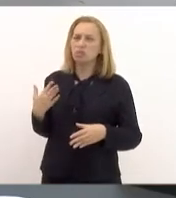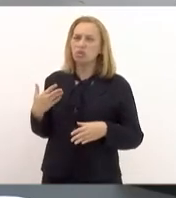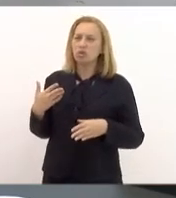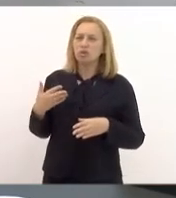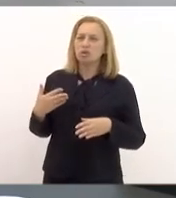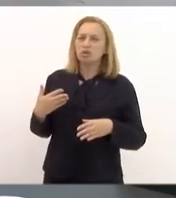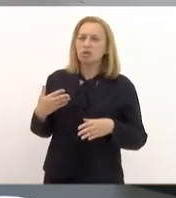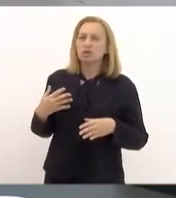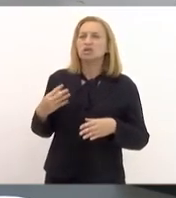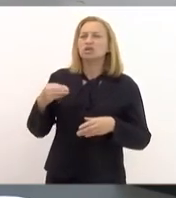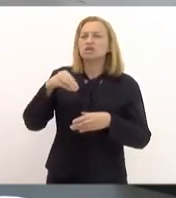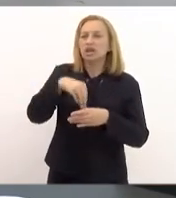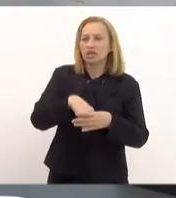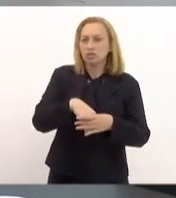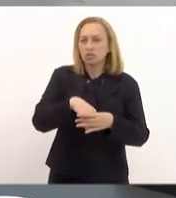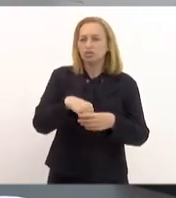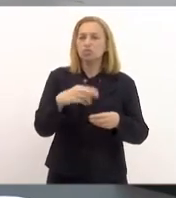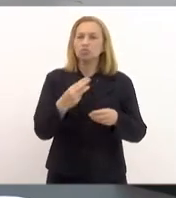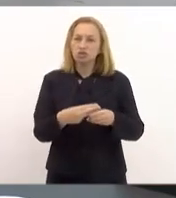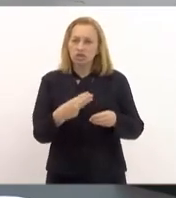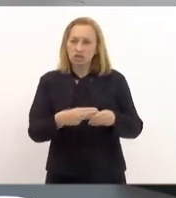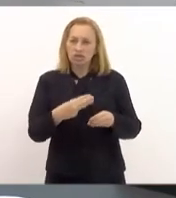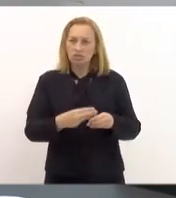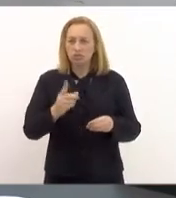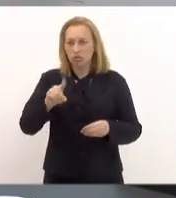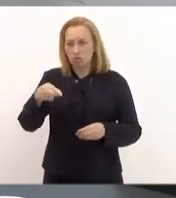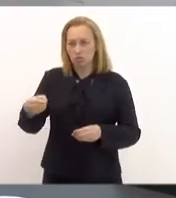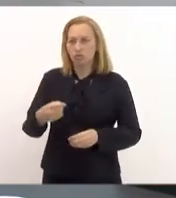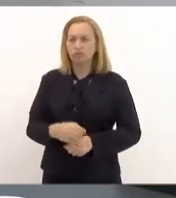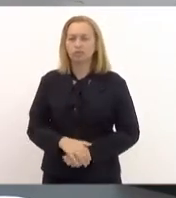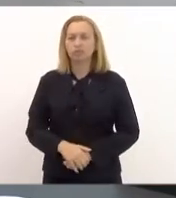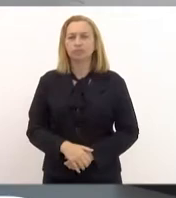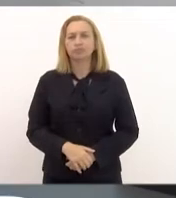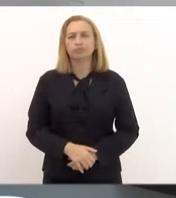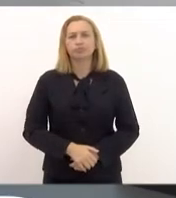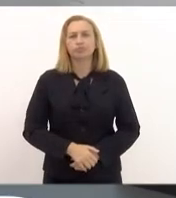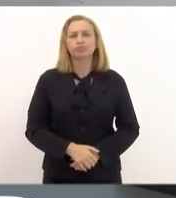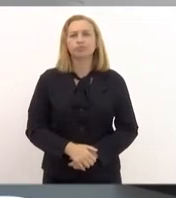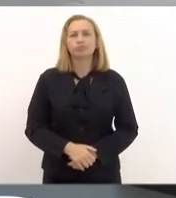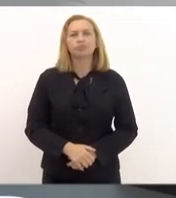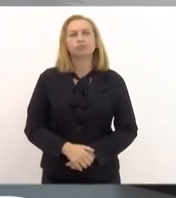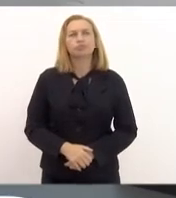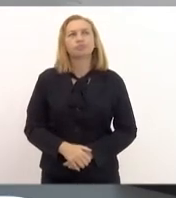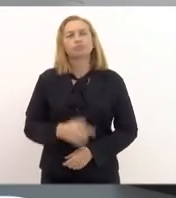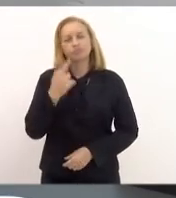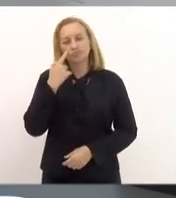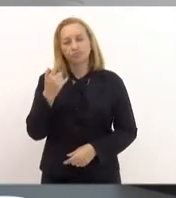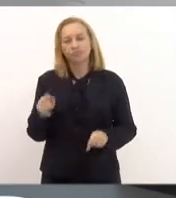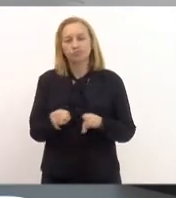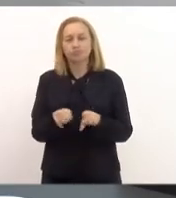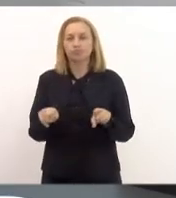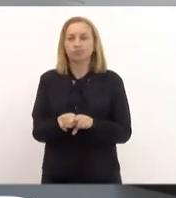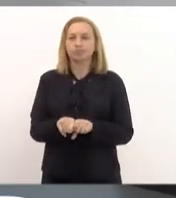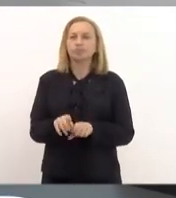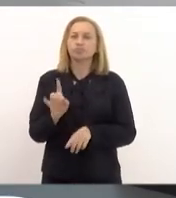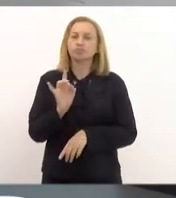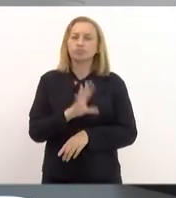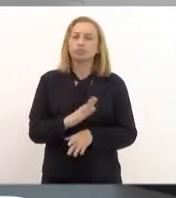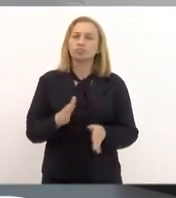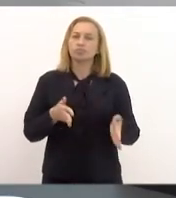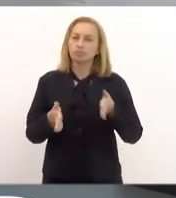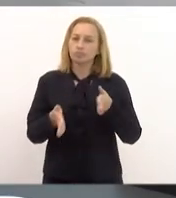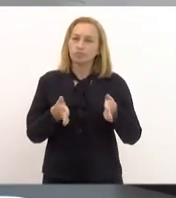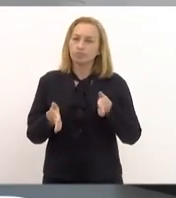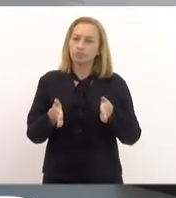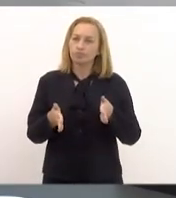dos municípios metropolitanos, né, e vice-versa. Entretanto, nós enfrentamos também, no último período, um